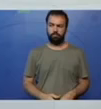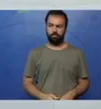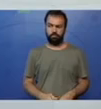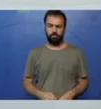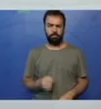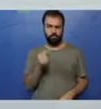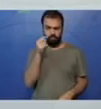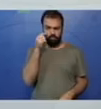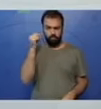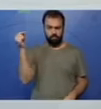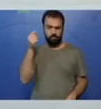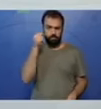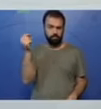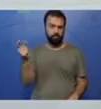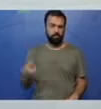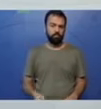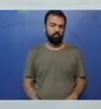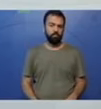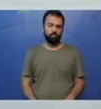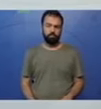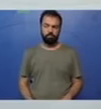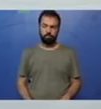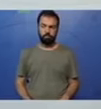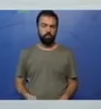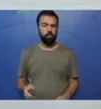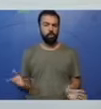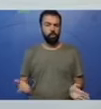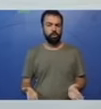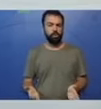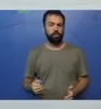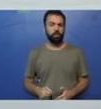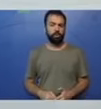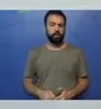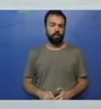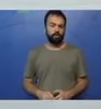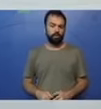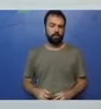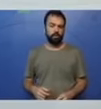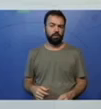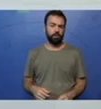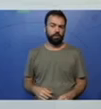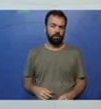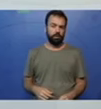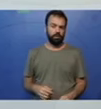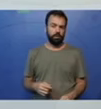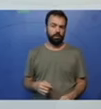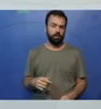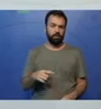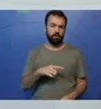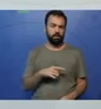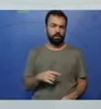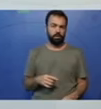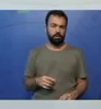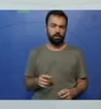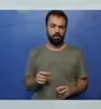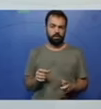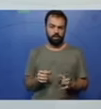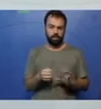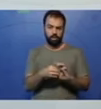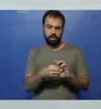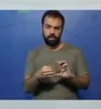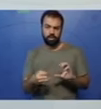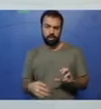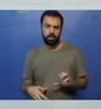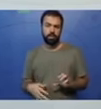por exemplo. Então, hoje em dia, nós temos critérios, técnicas muito